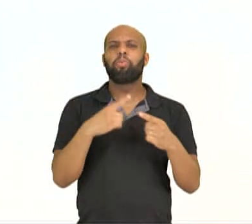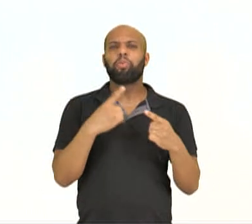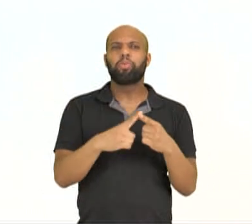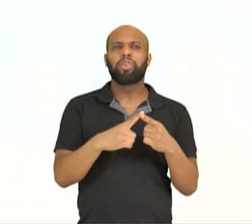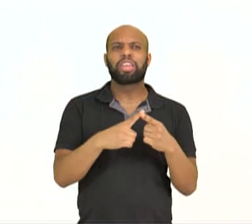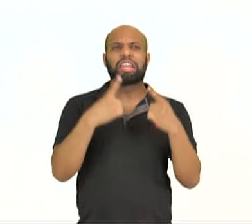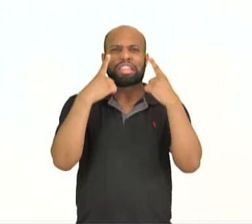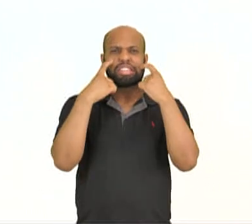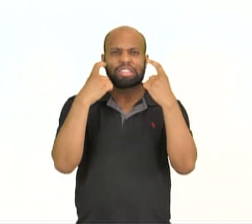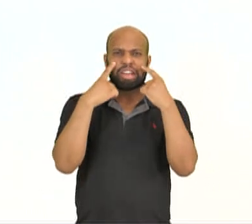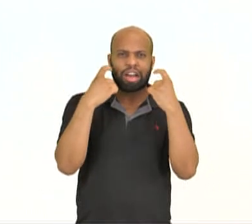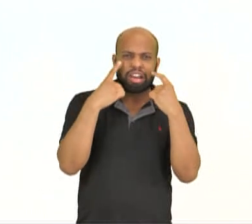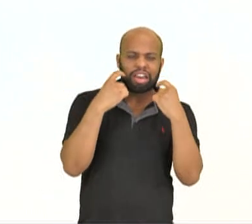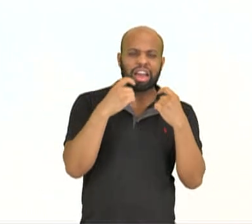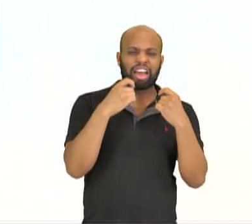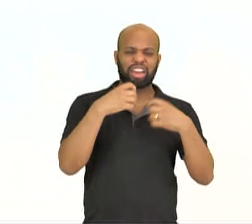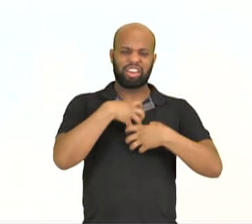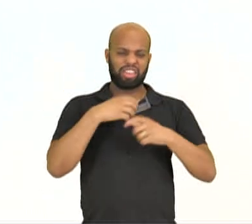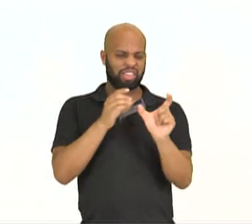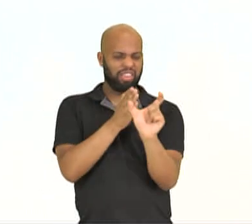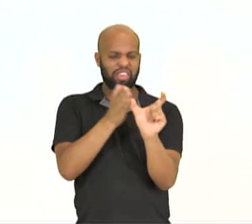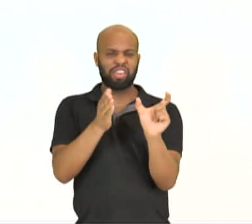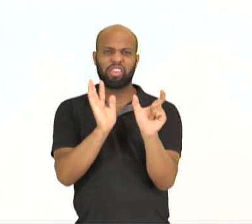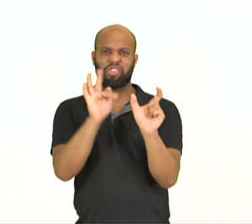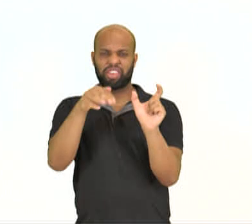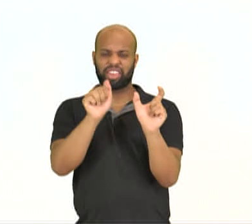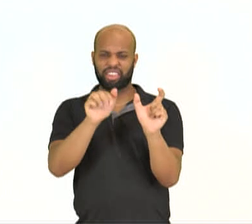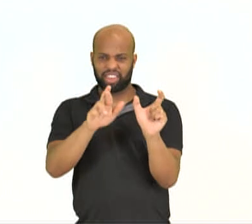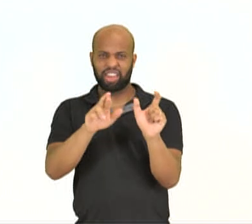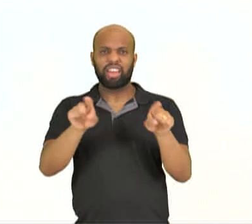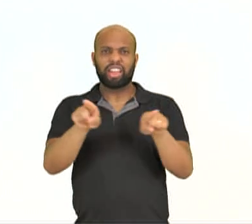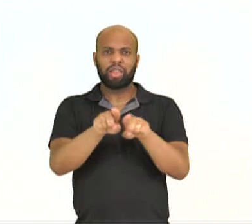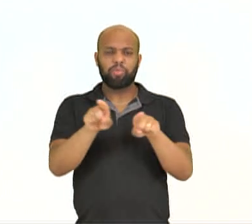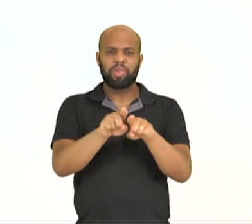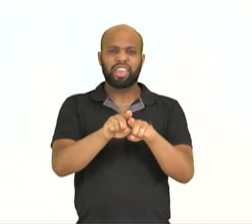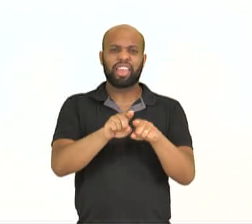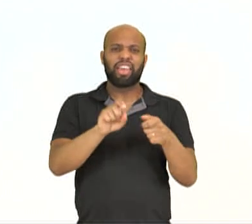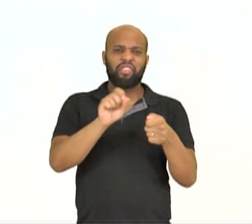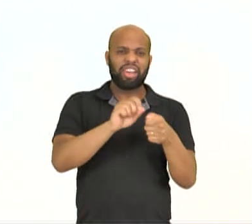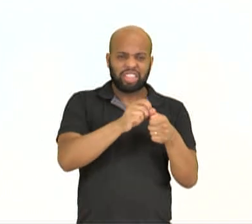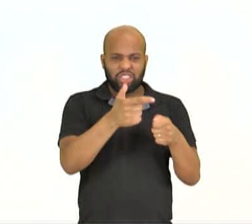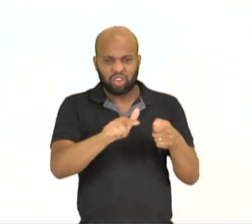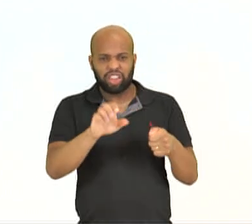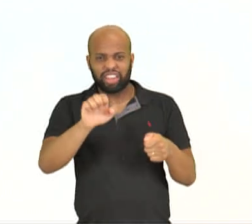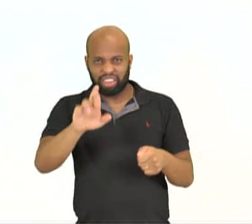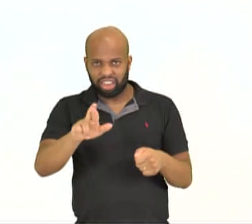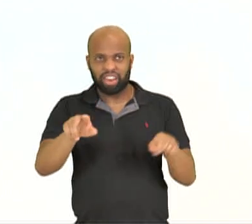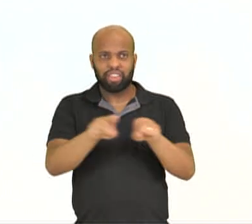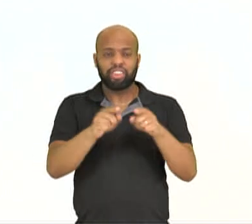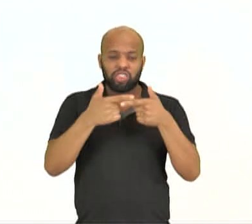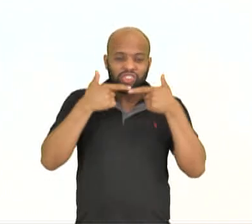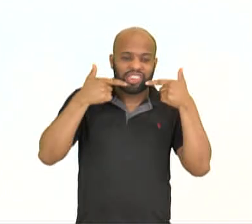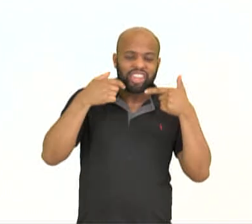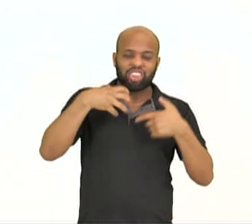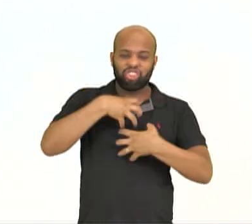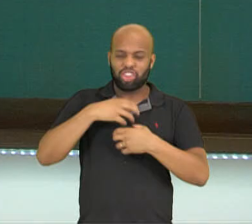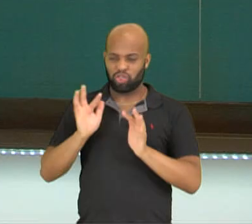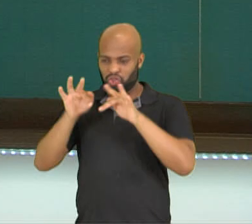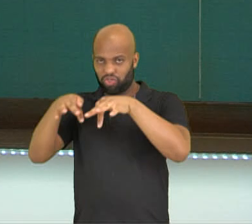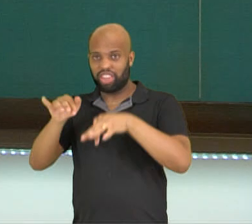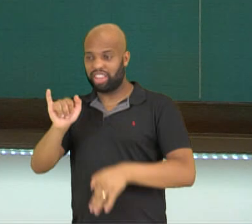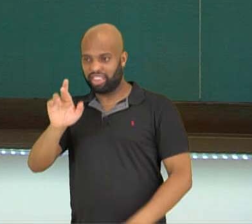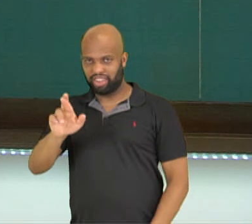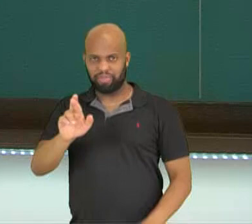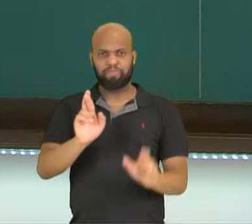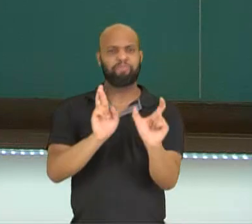que chorar termina em ar, desfazer termina em er e sorrir termina em ir? Já pararam para pensar sobre